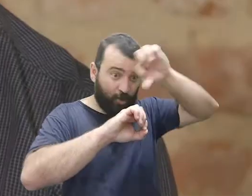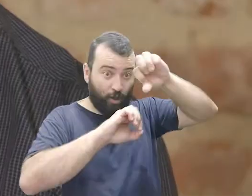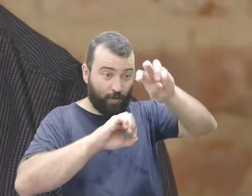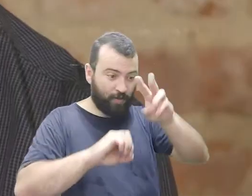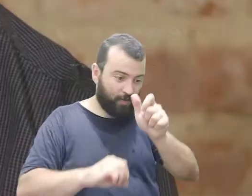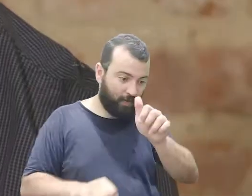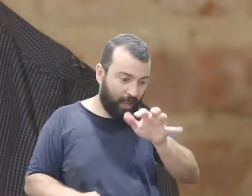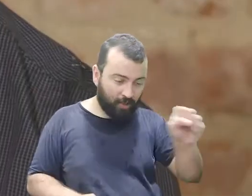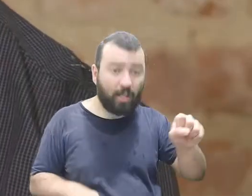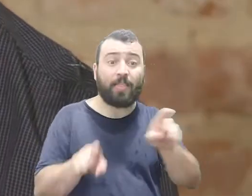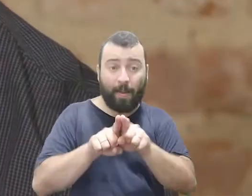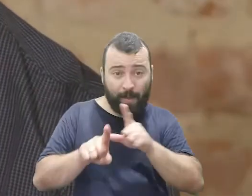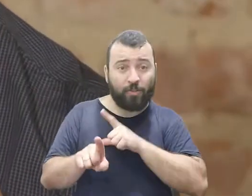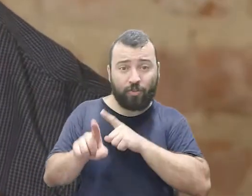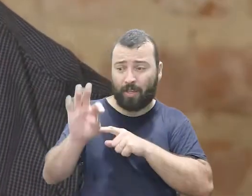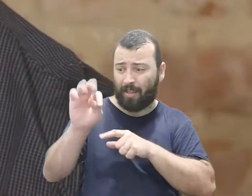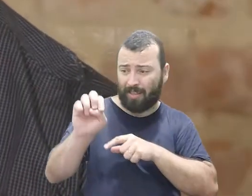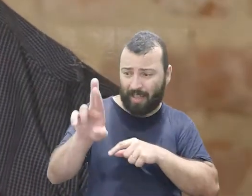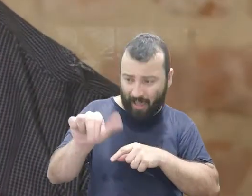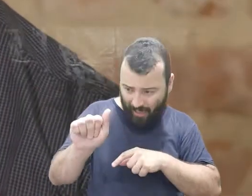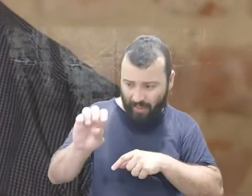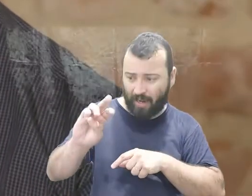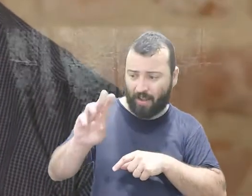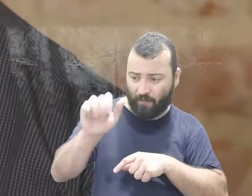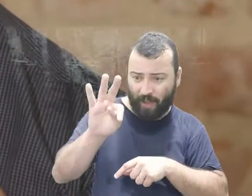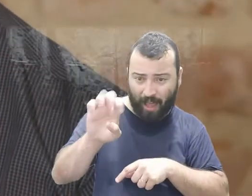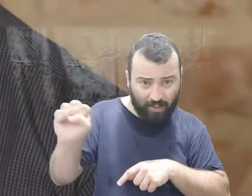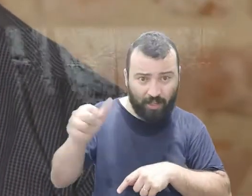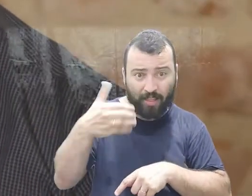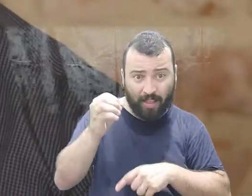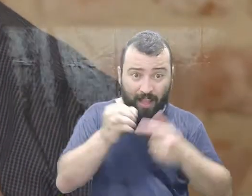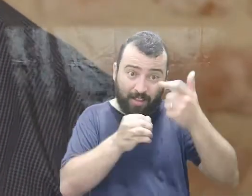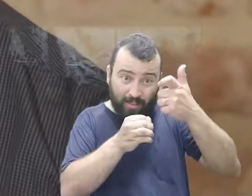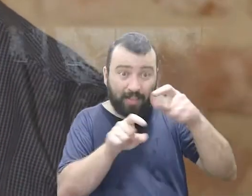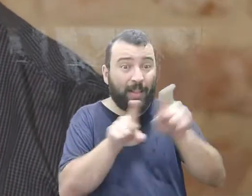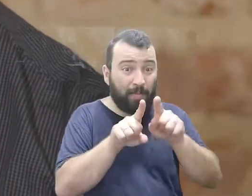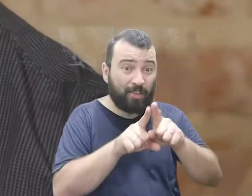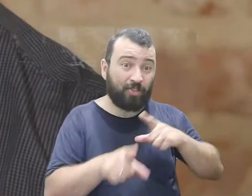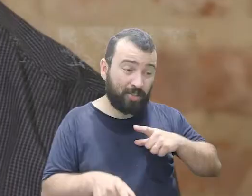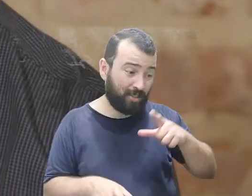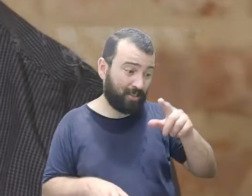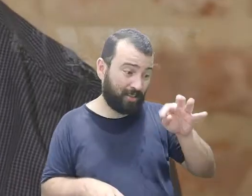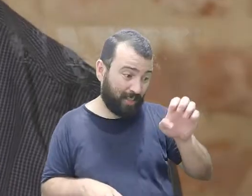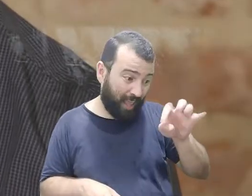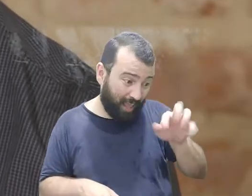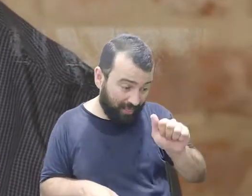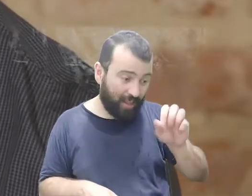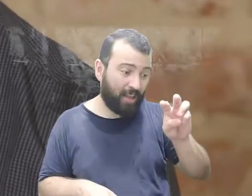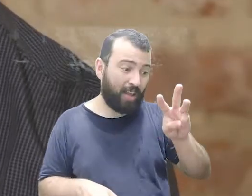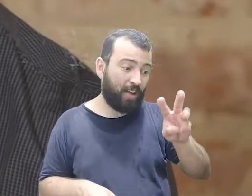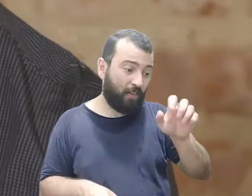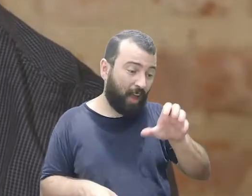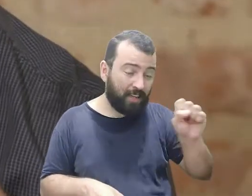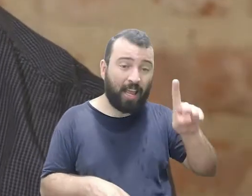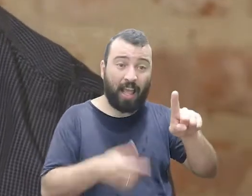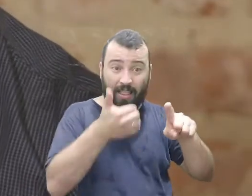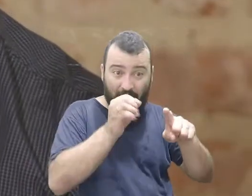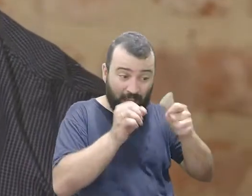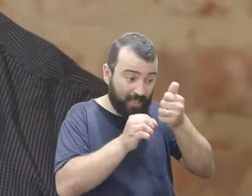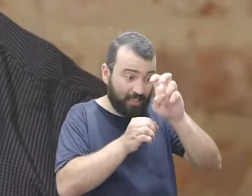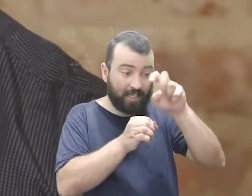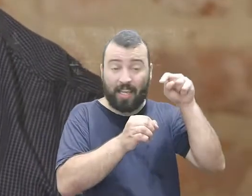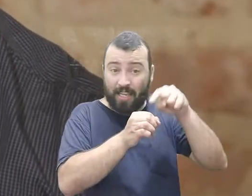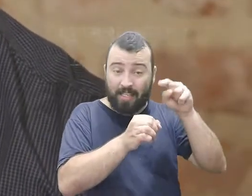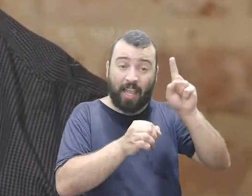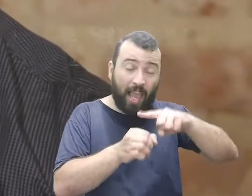Eu posso ter também terawatts, 10 elevado a 12, e petawatts, que é 10 elevado a 15